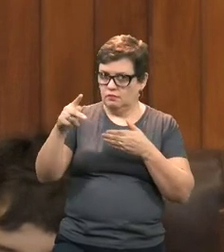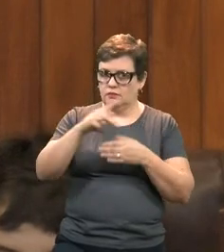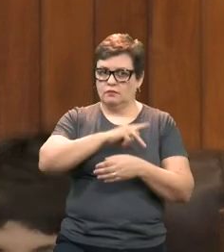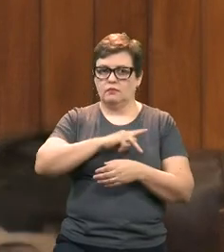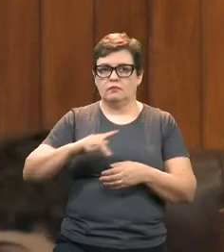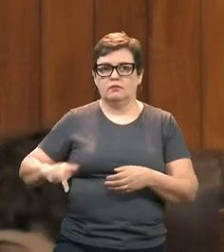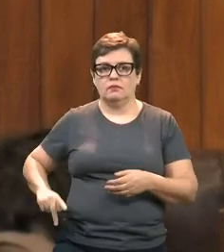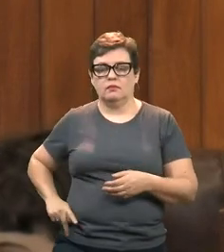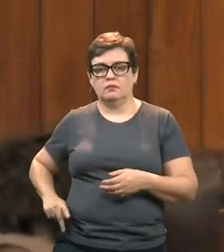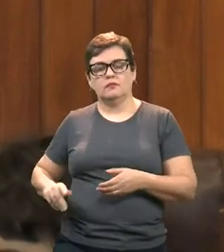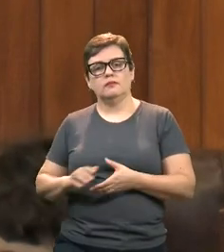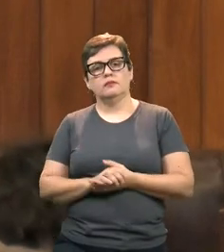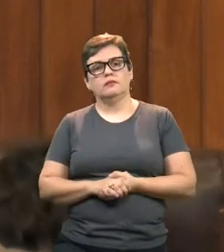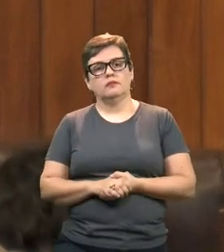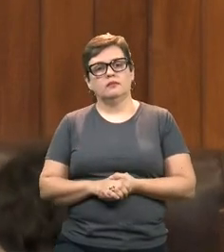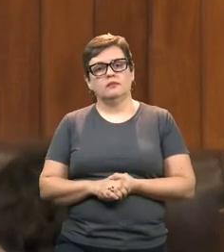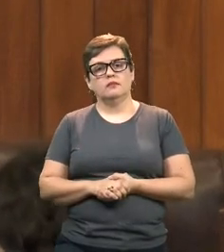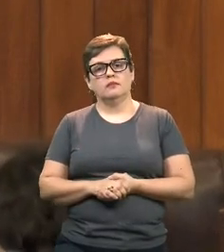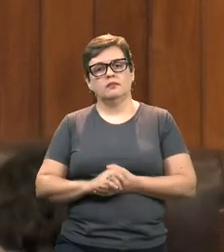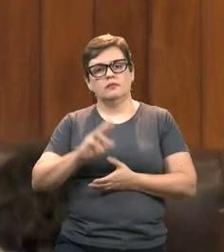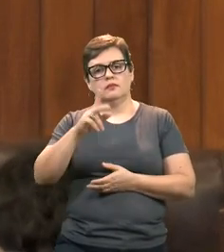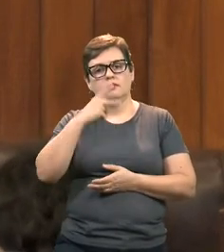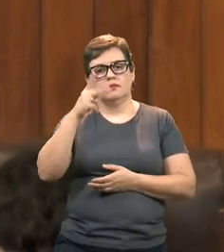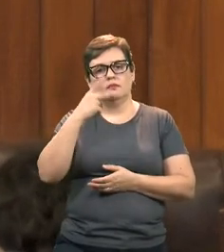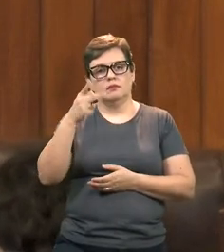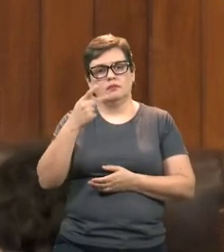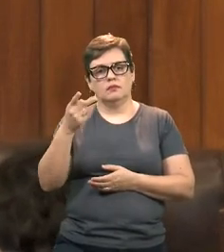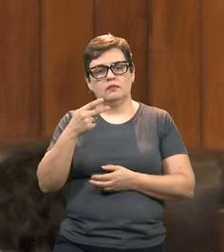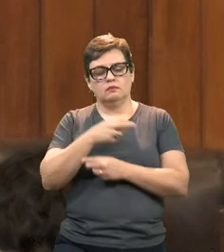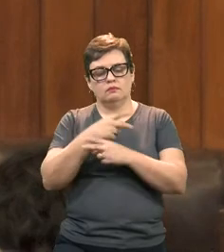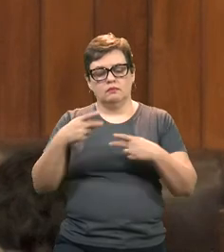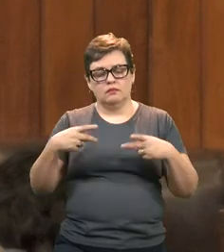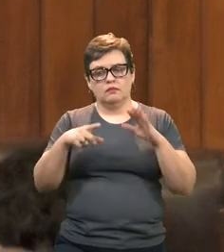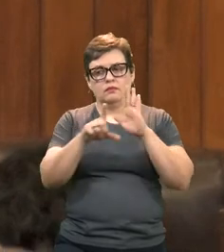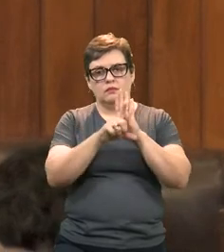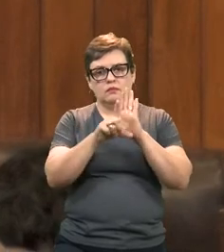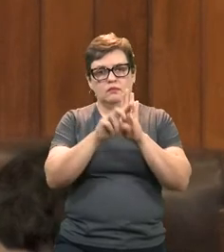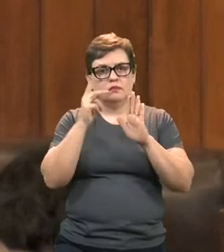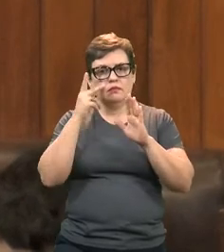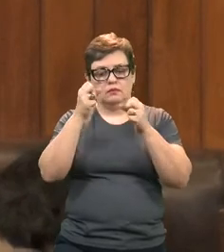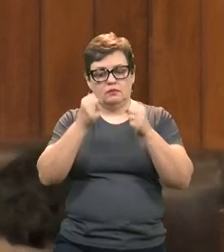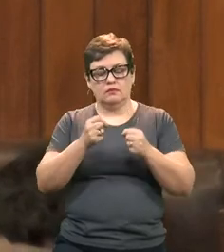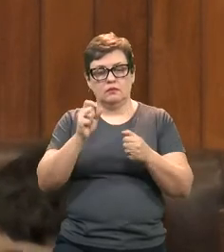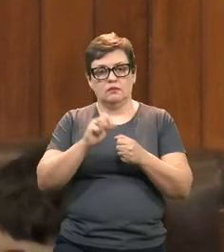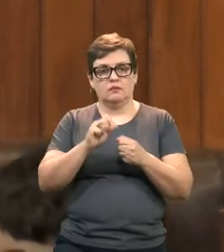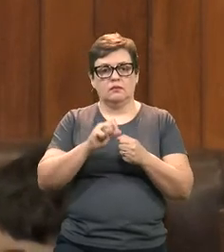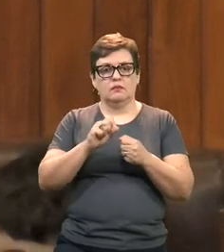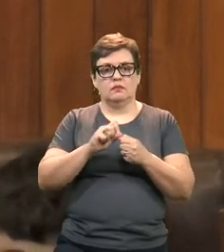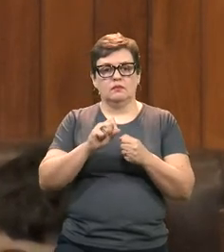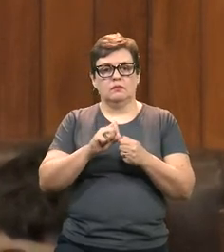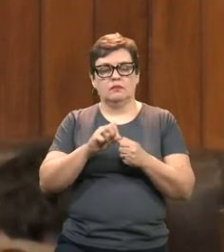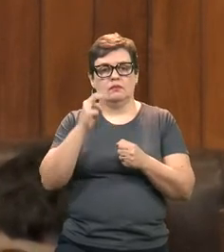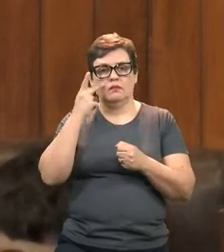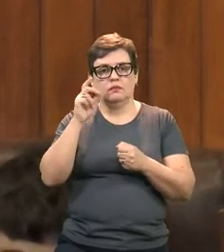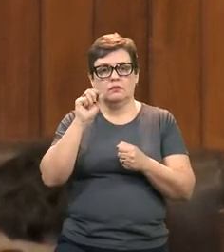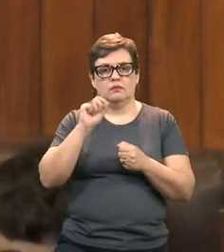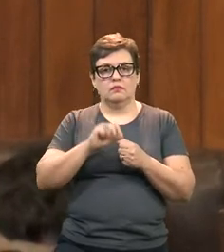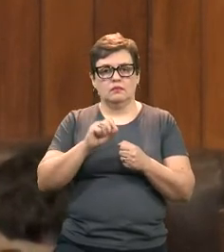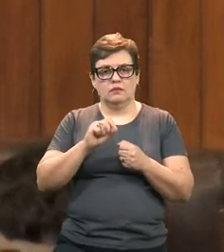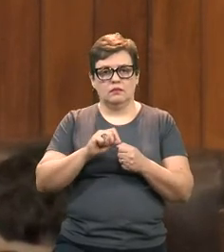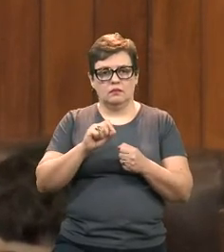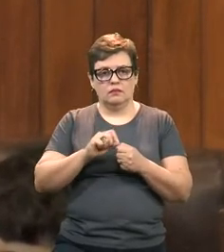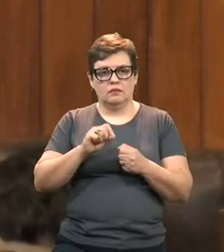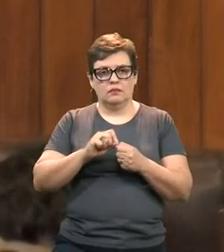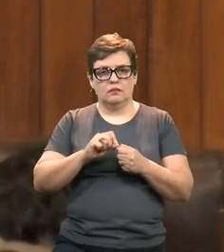Excelência reportar-se sob as formalidades legais ao Poder Executivo para a